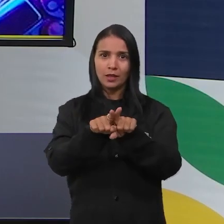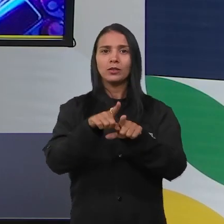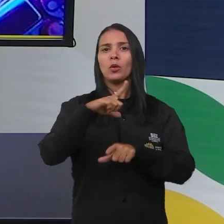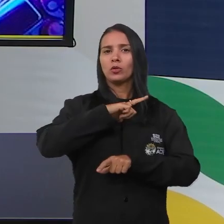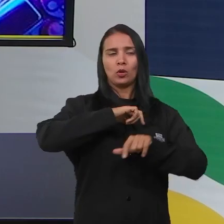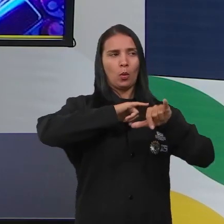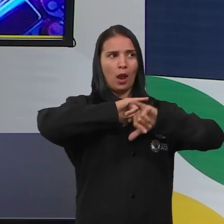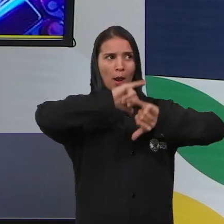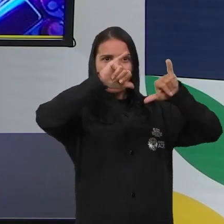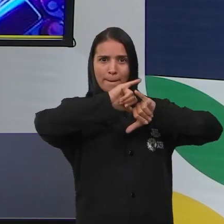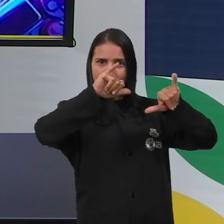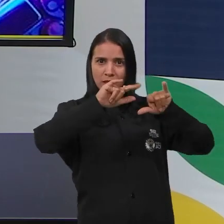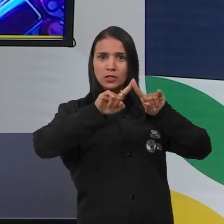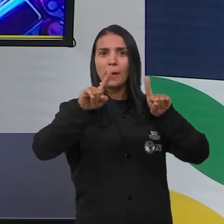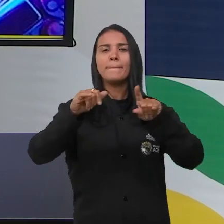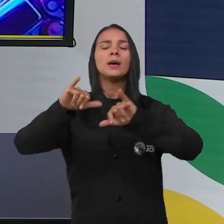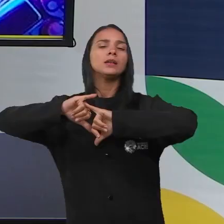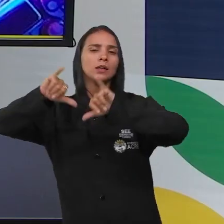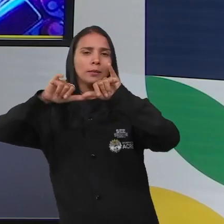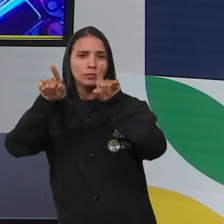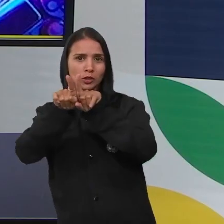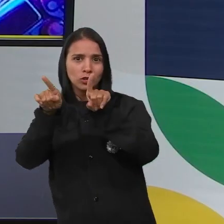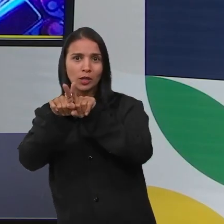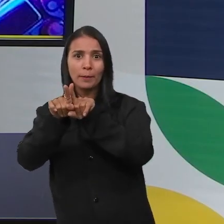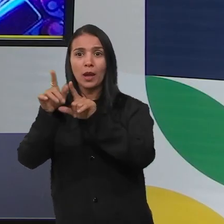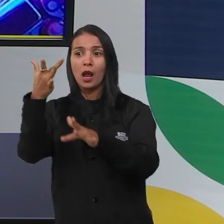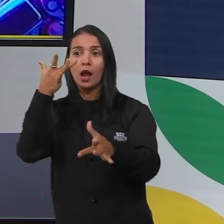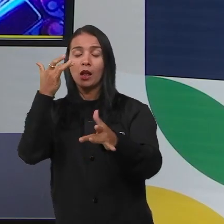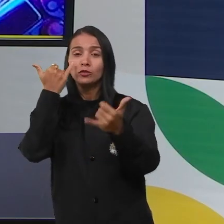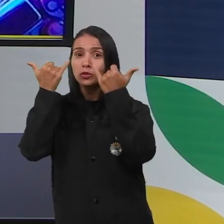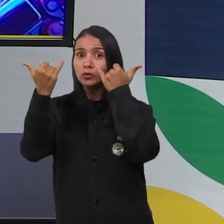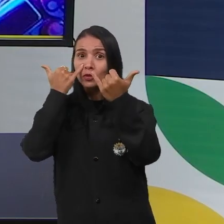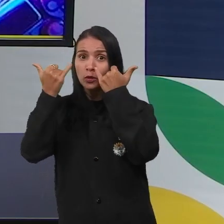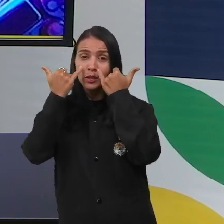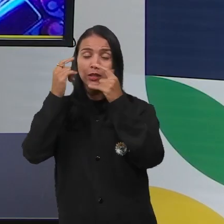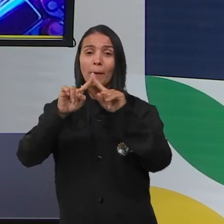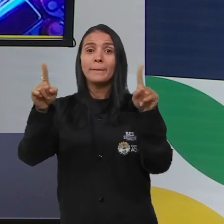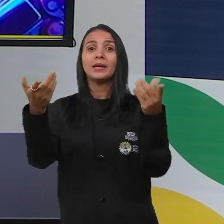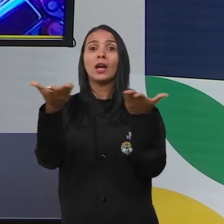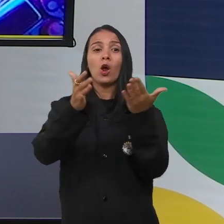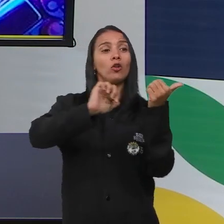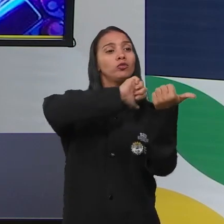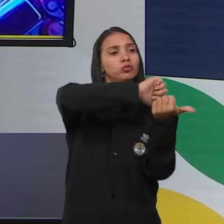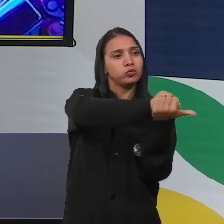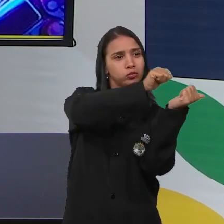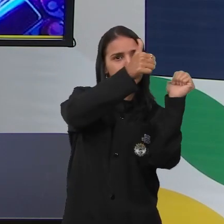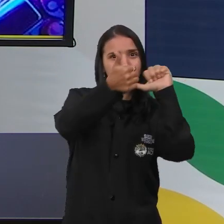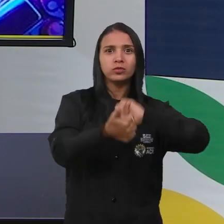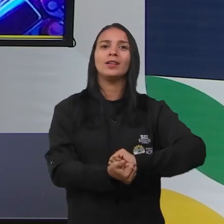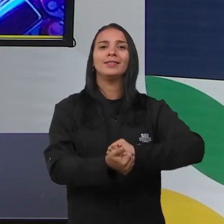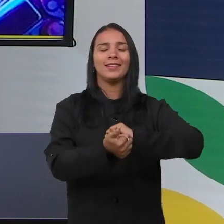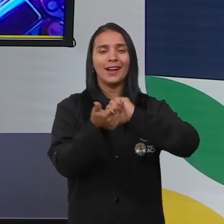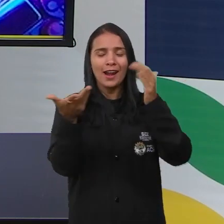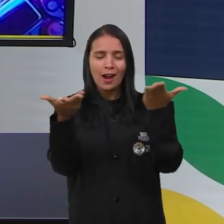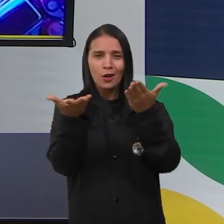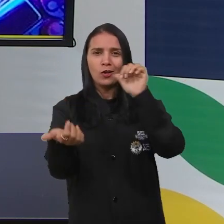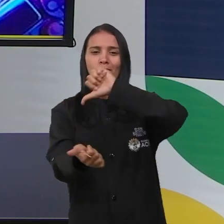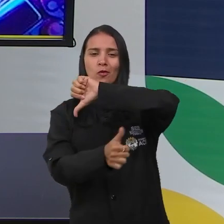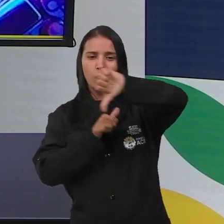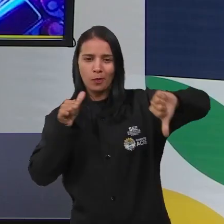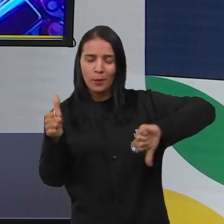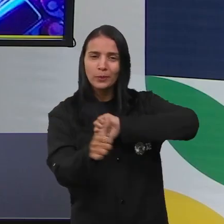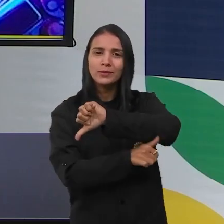própria notícia, né, o jornal, e eu vou remediar, eu vou reconfigurar ele, transformar ele em uma nova